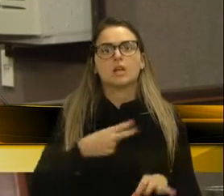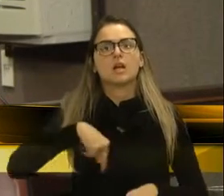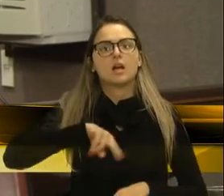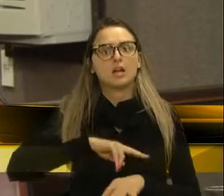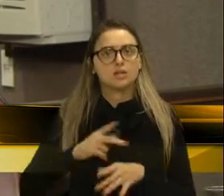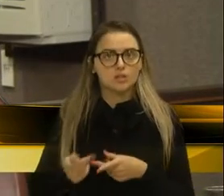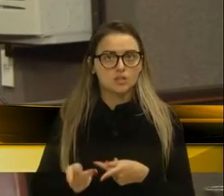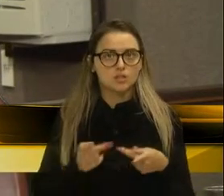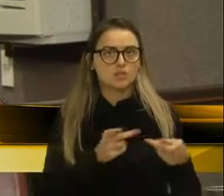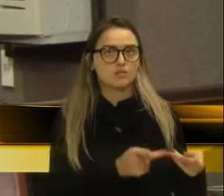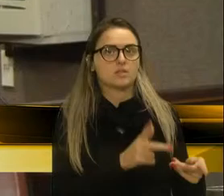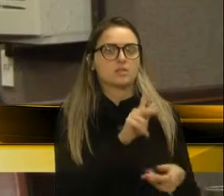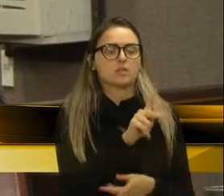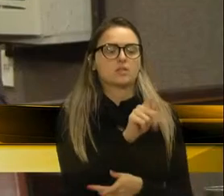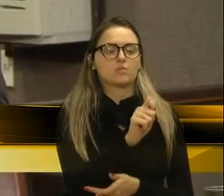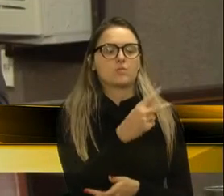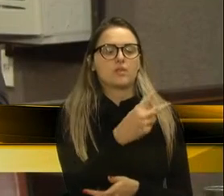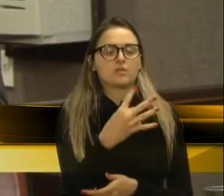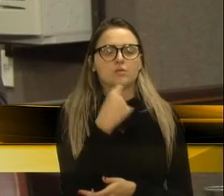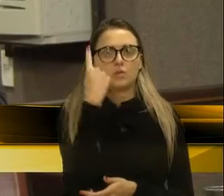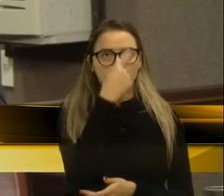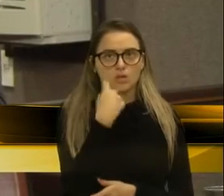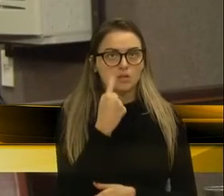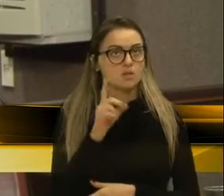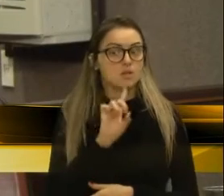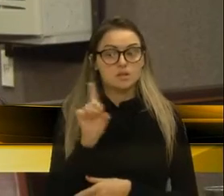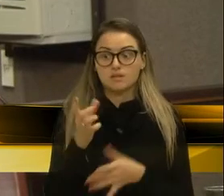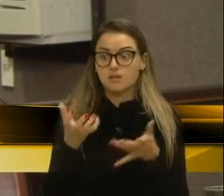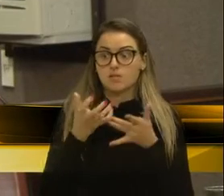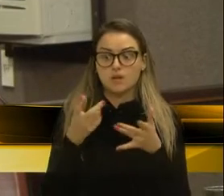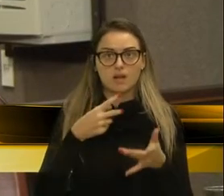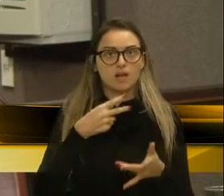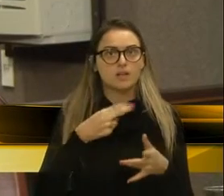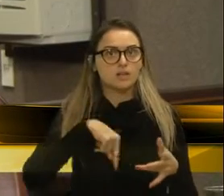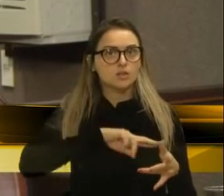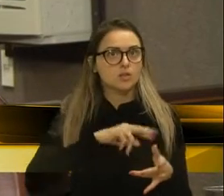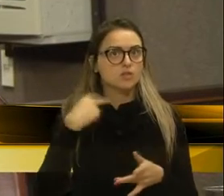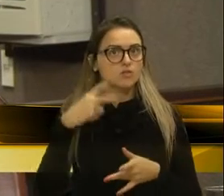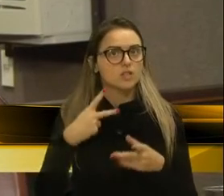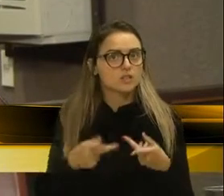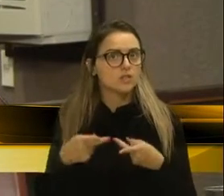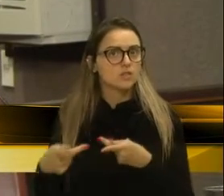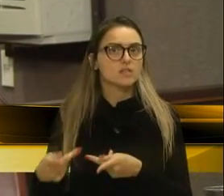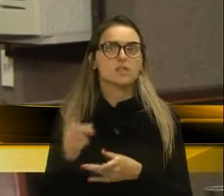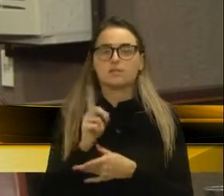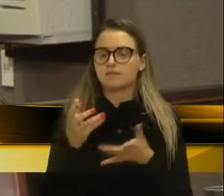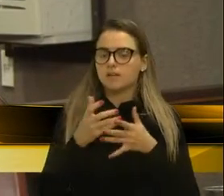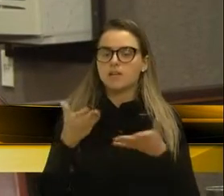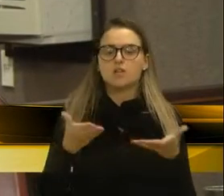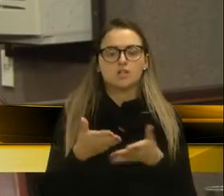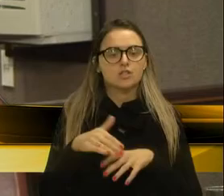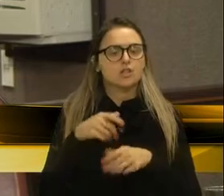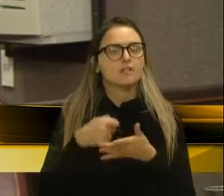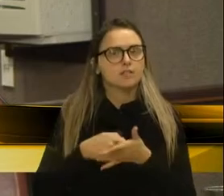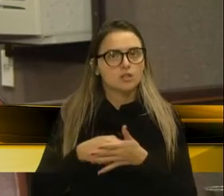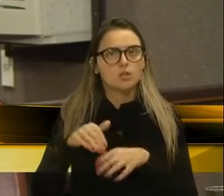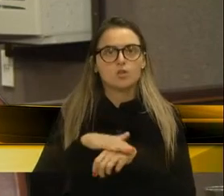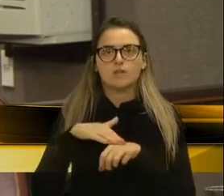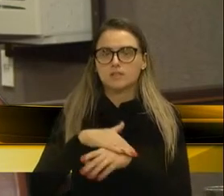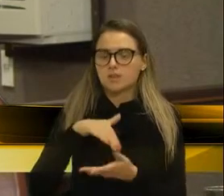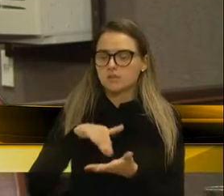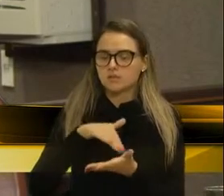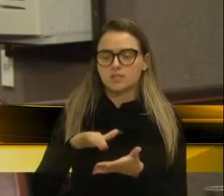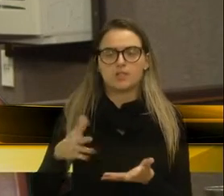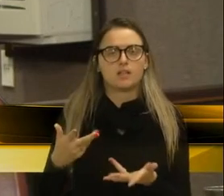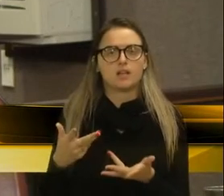visita no postão 24 horas. Não estão querendo abrir para nós, nós tentamos por diversas vezes o diálogo com o secretário de saúde, não